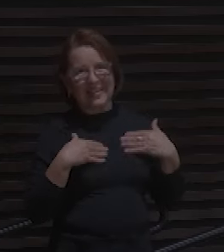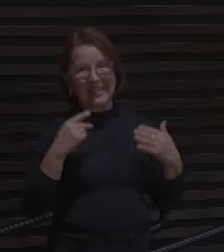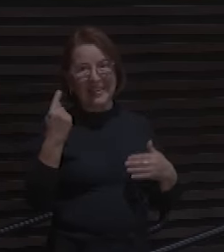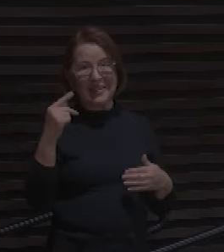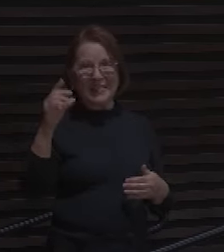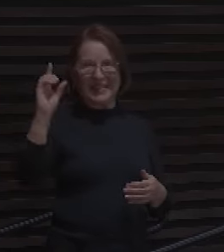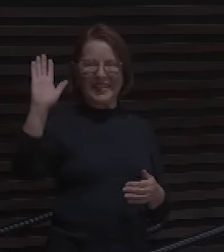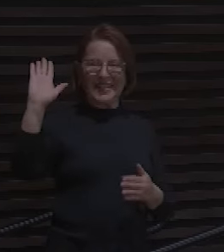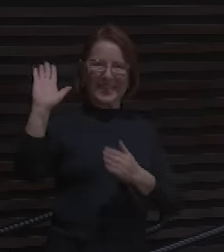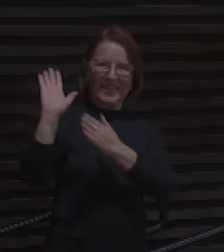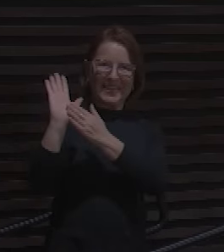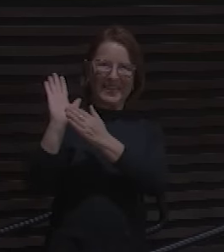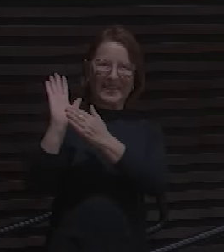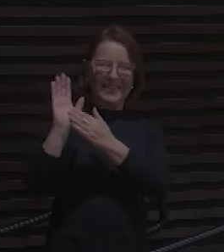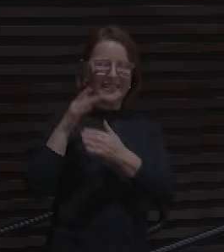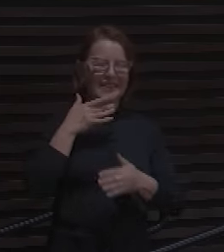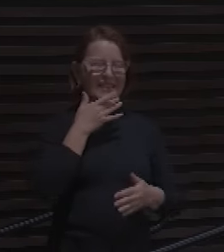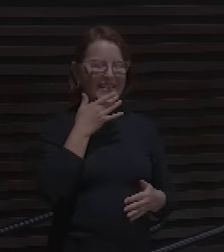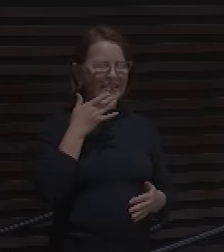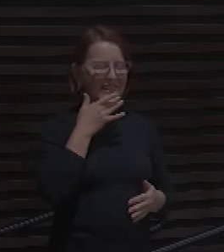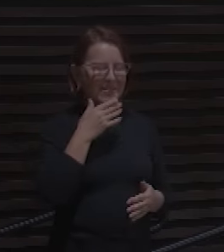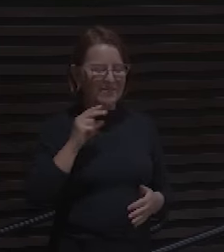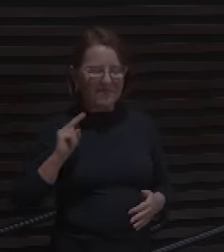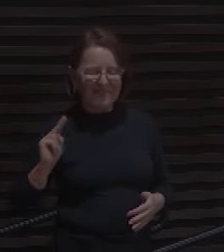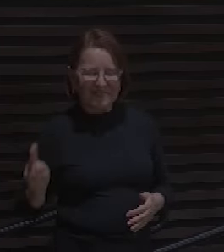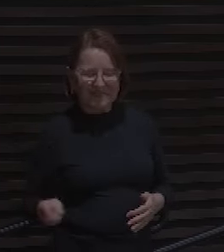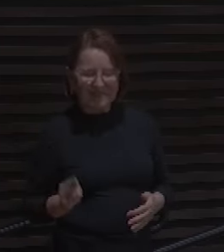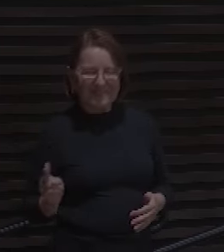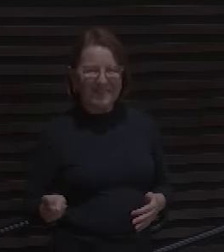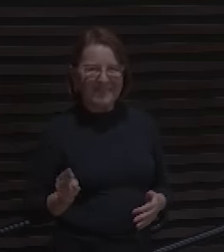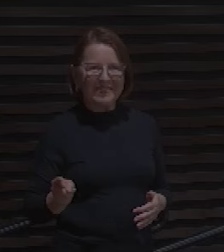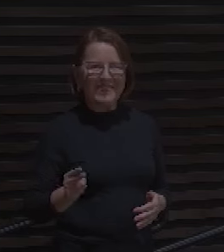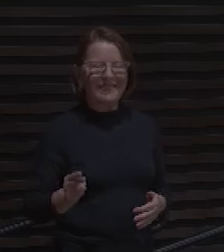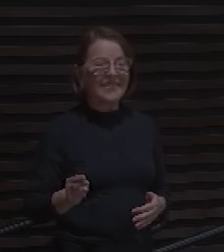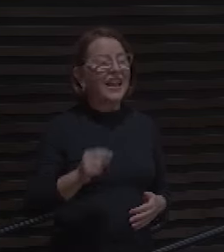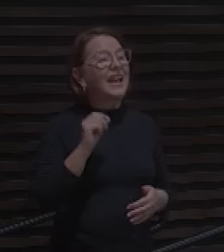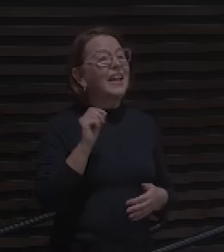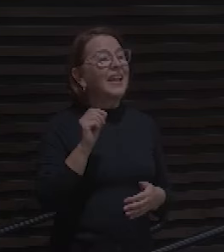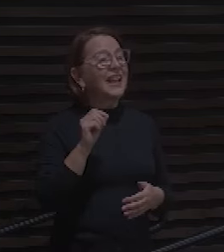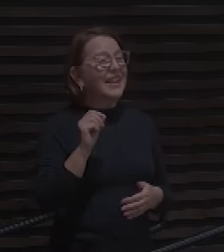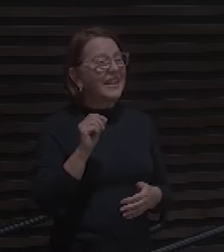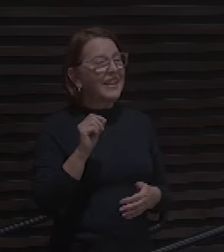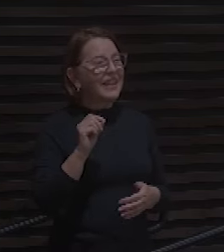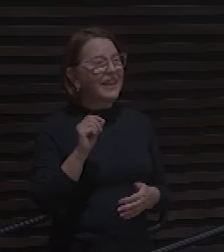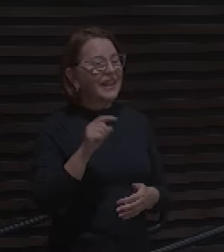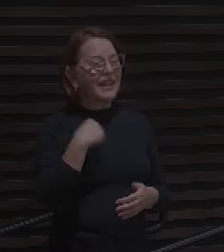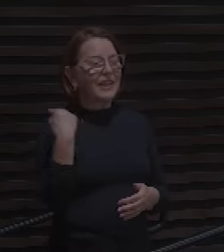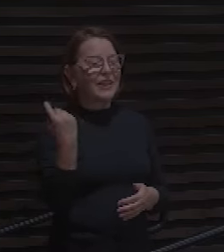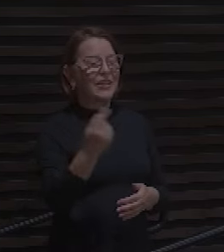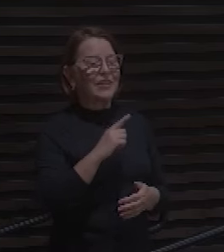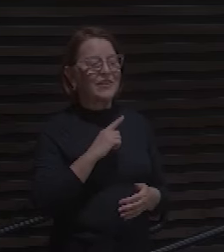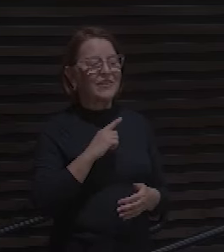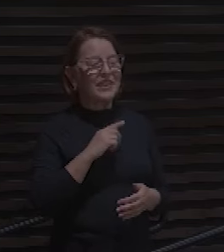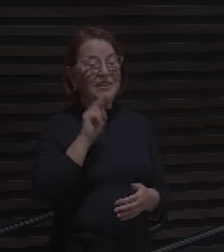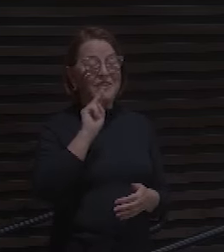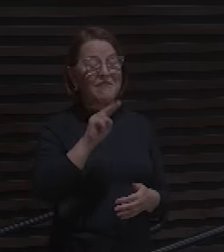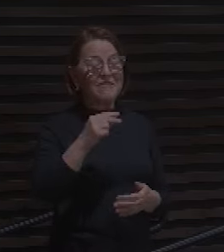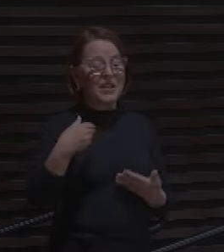destra delícias perpetuamente. Quem que vai nos fazer ver os caminhos da